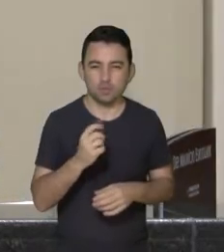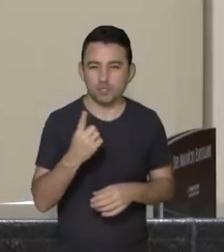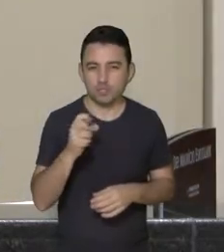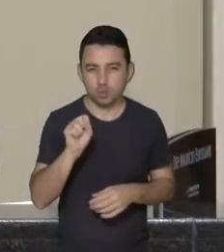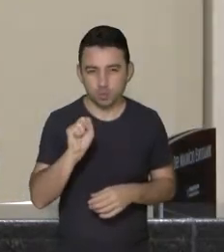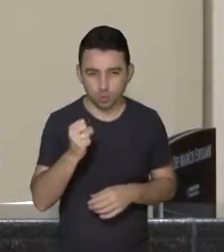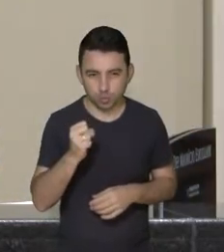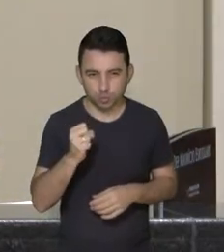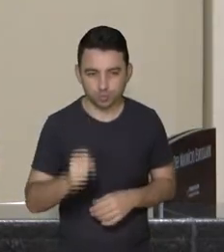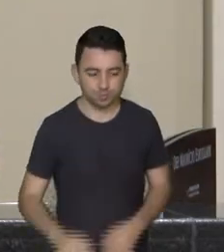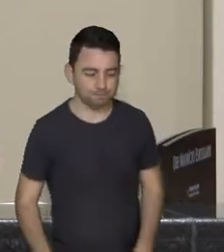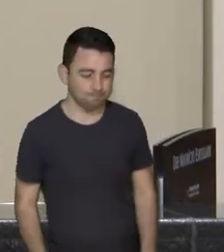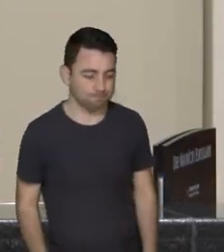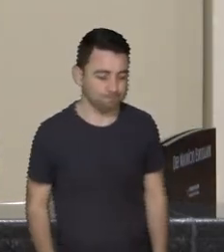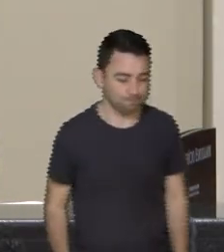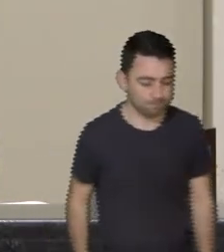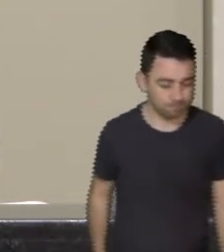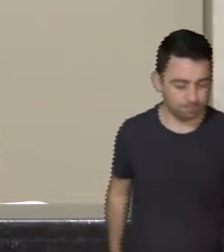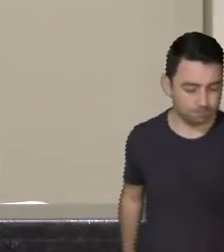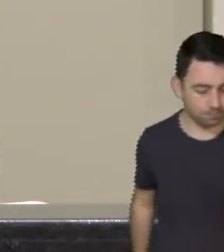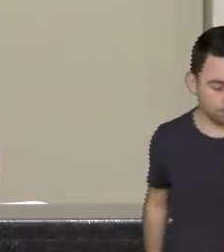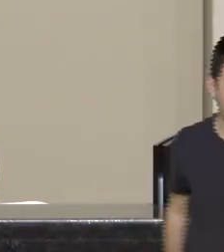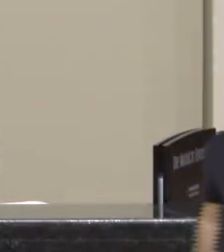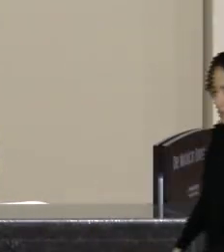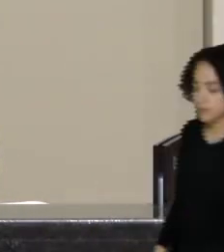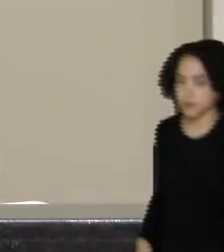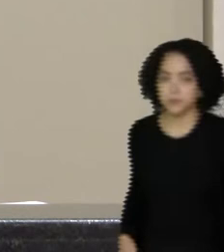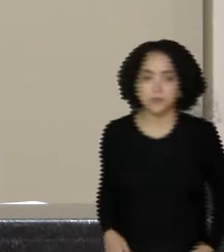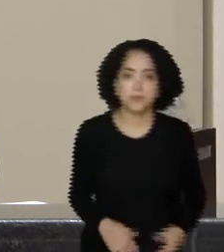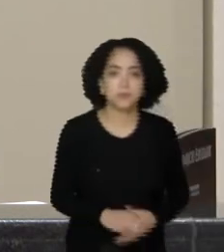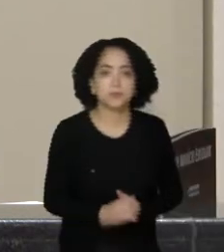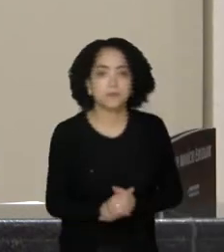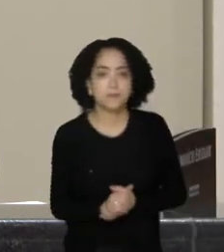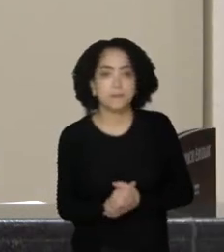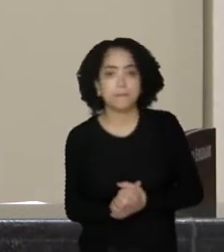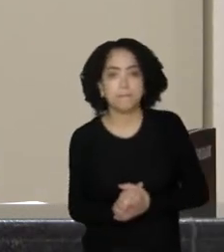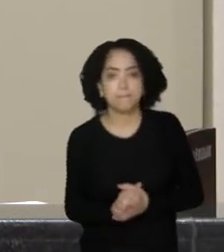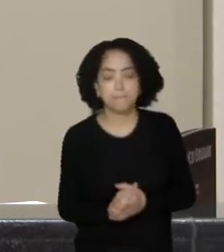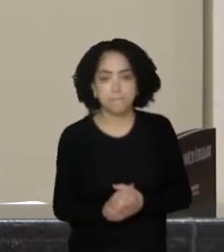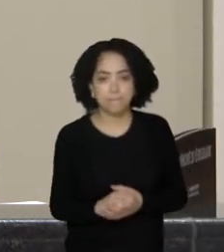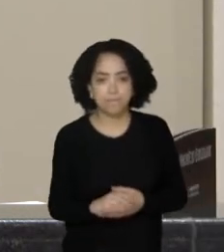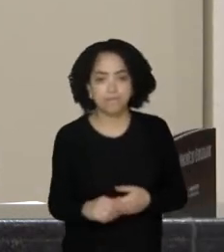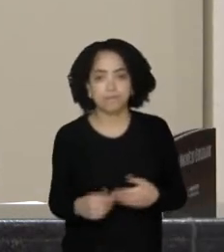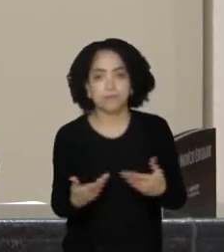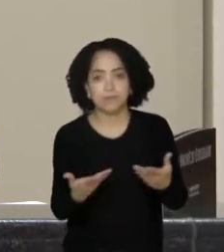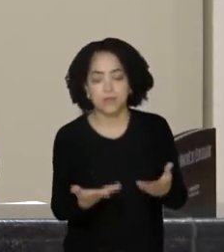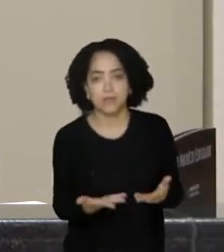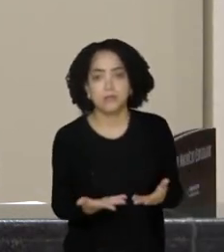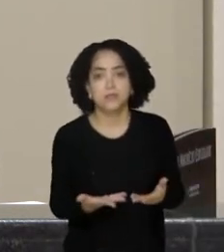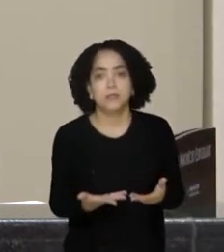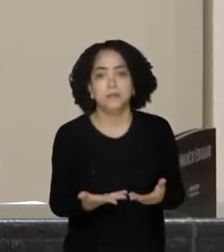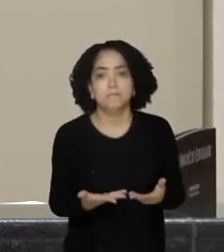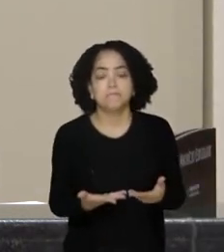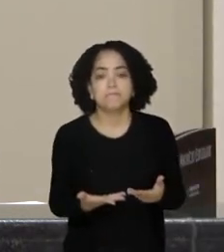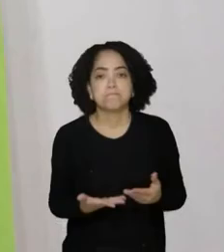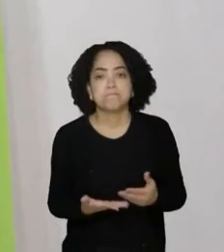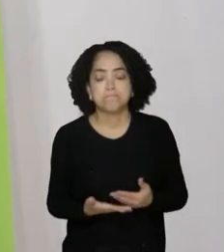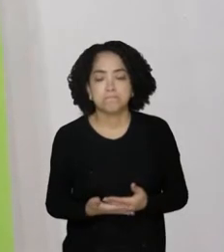vem montado no caminhão de voz Parabéns deputado isso com certeza é resultado do trabalho também